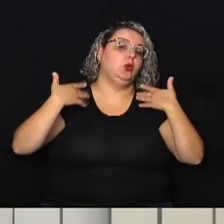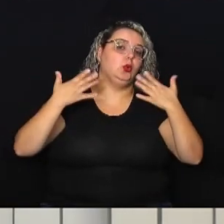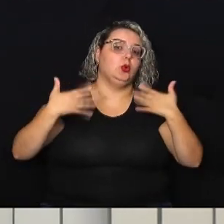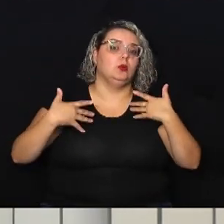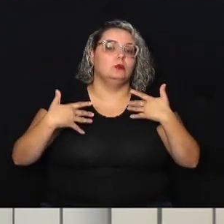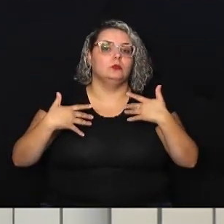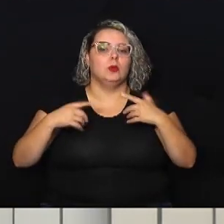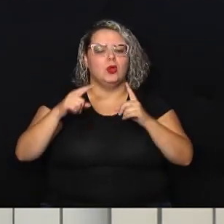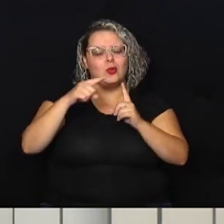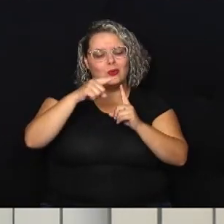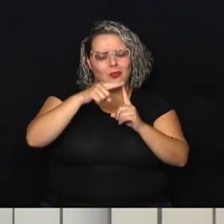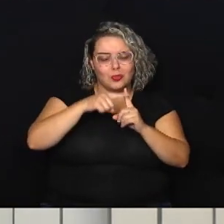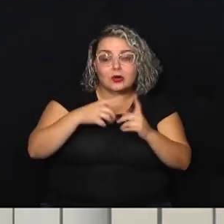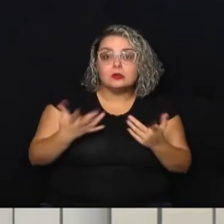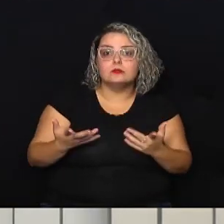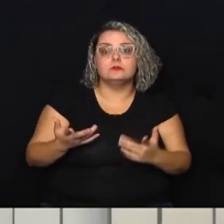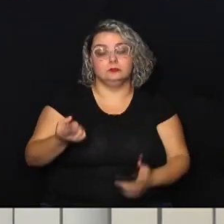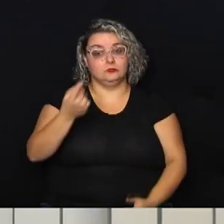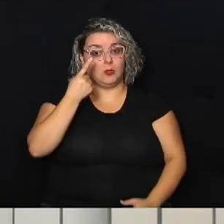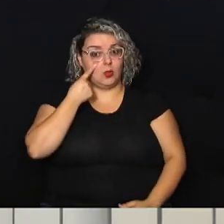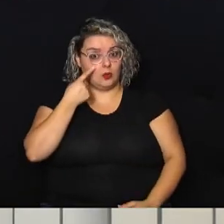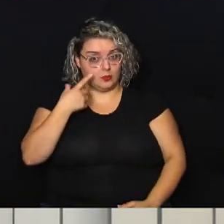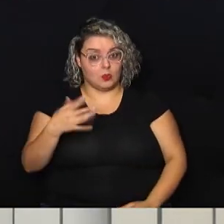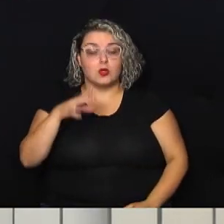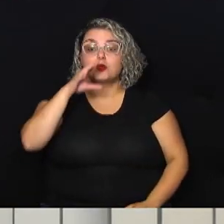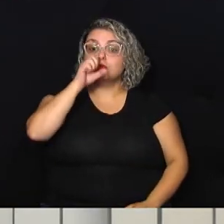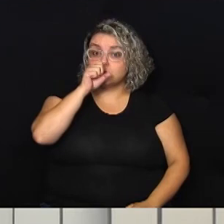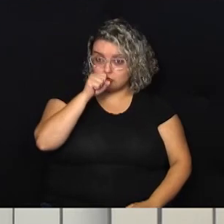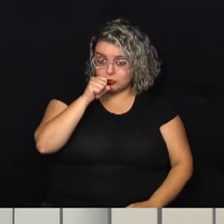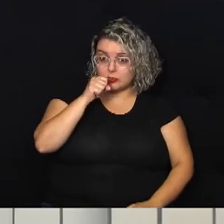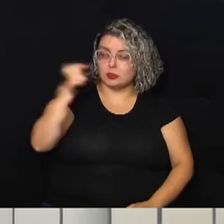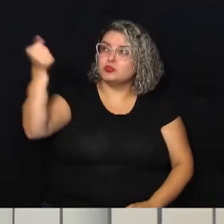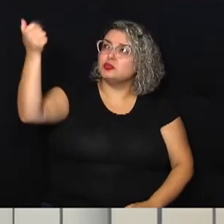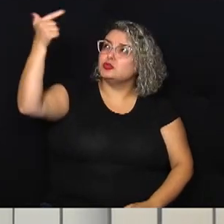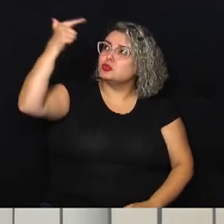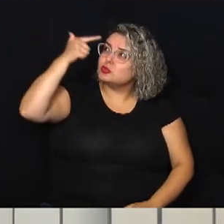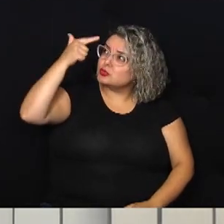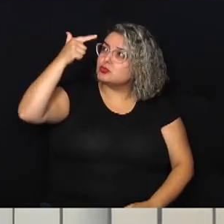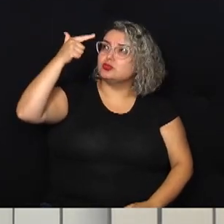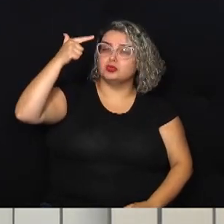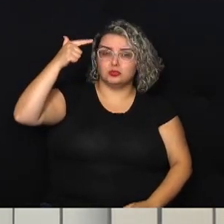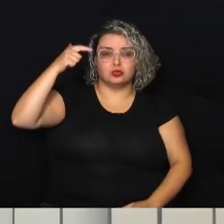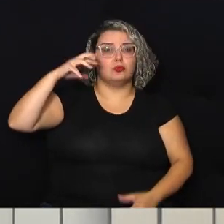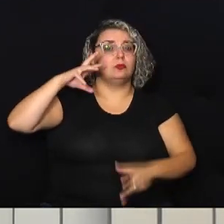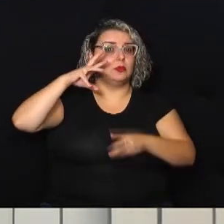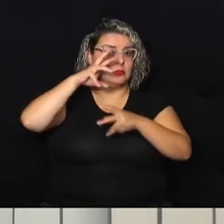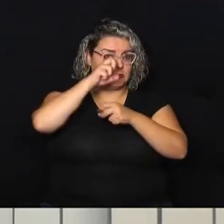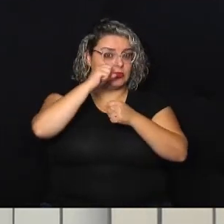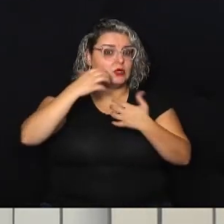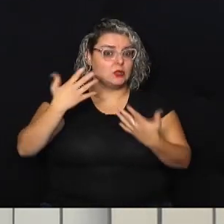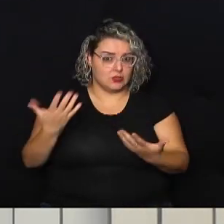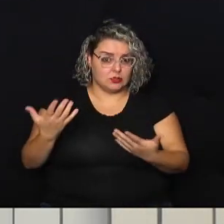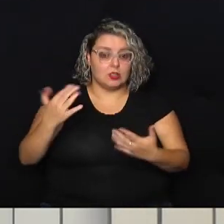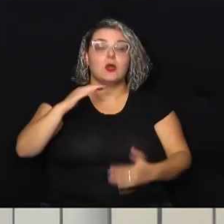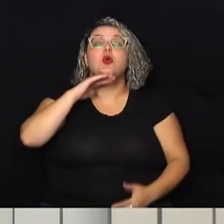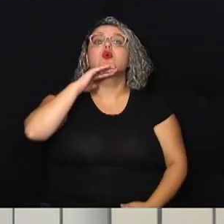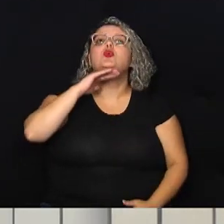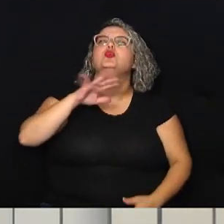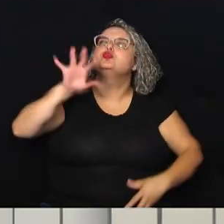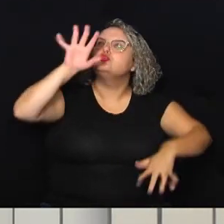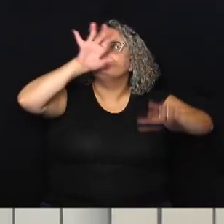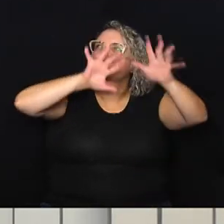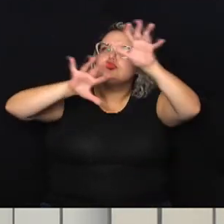de temperatura, então vamos lá. No sábado, o sol aparece com mais intensidade, à tarde a